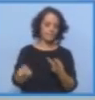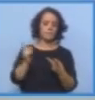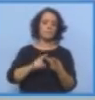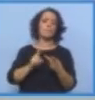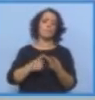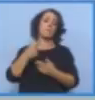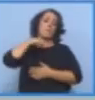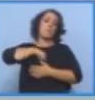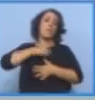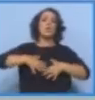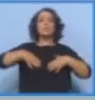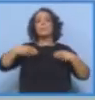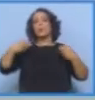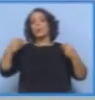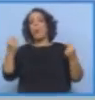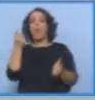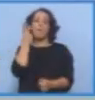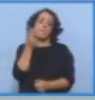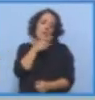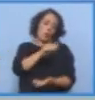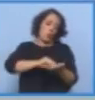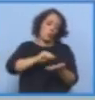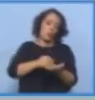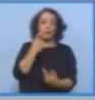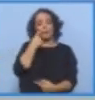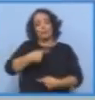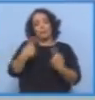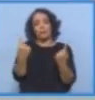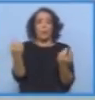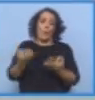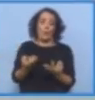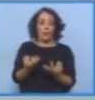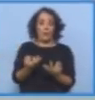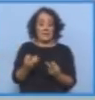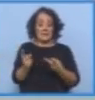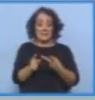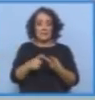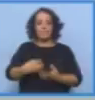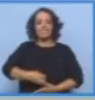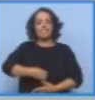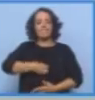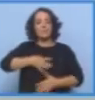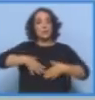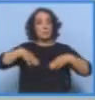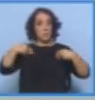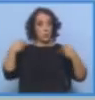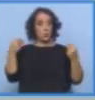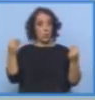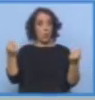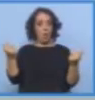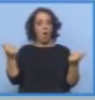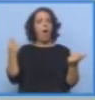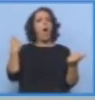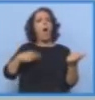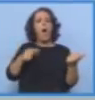espiritual e vivencial. E aqui o autor mostra-nos que nesta vivência espiritual há